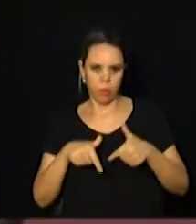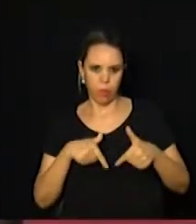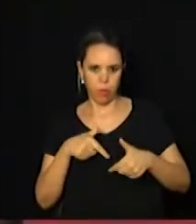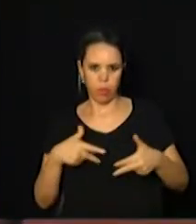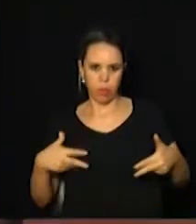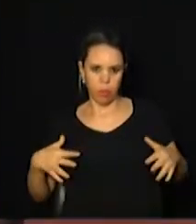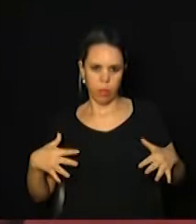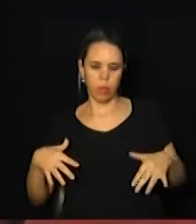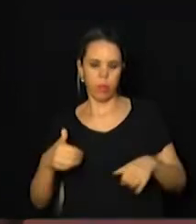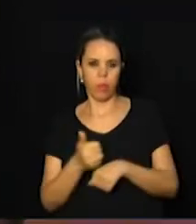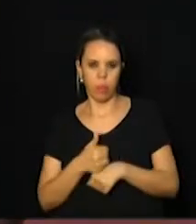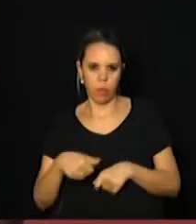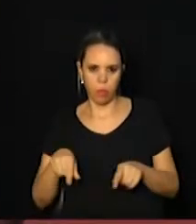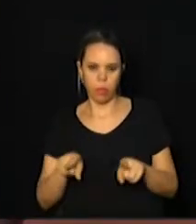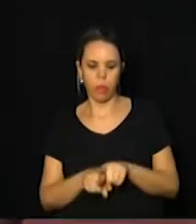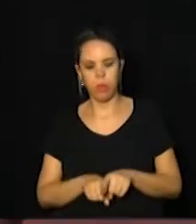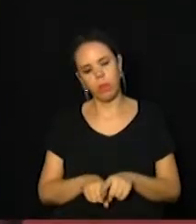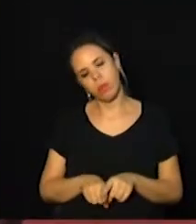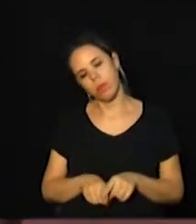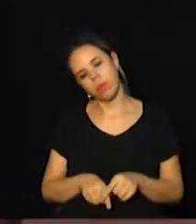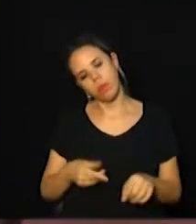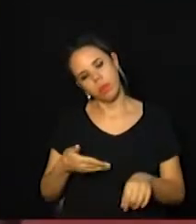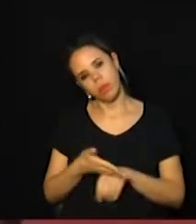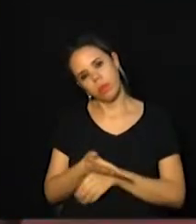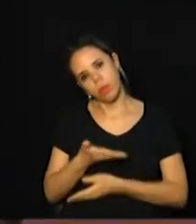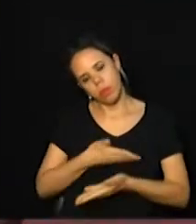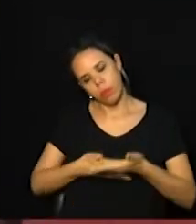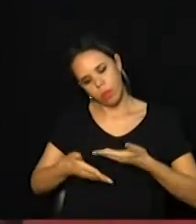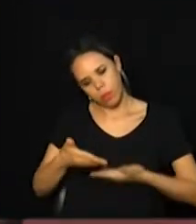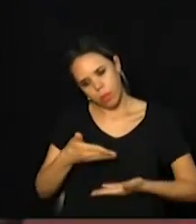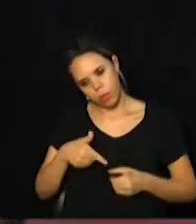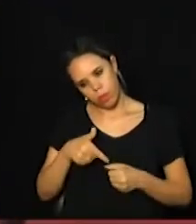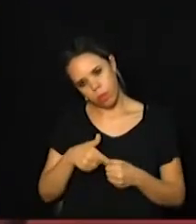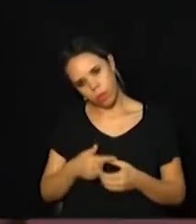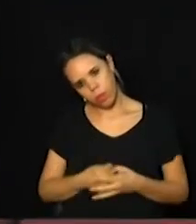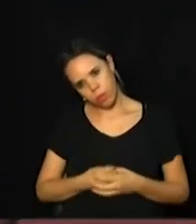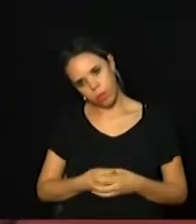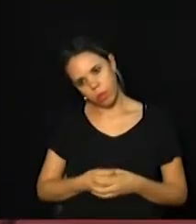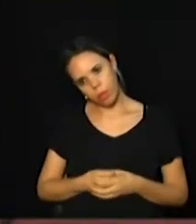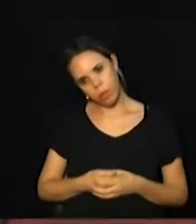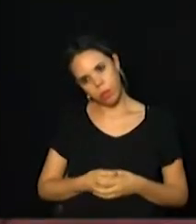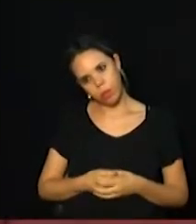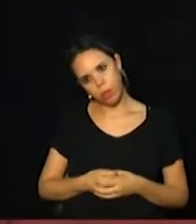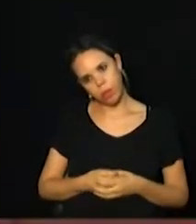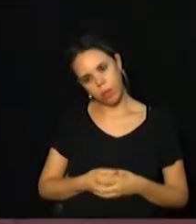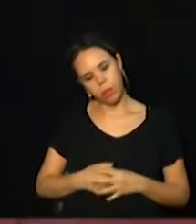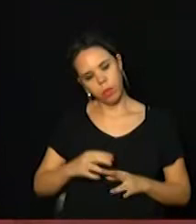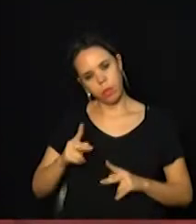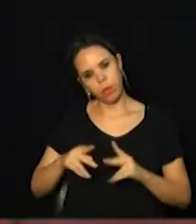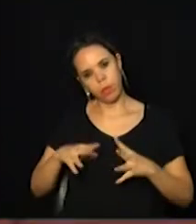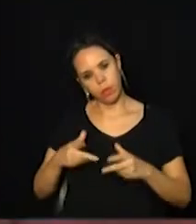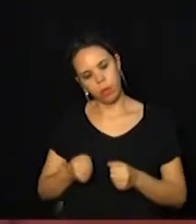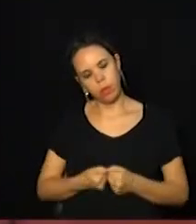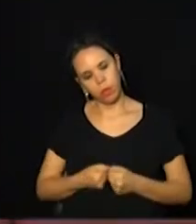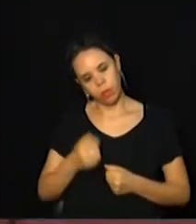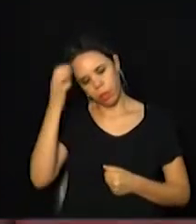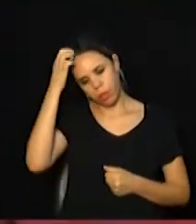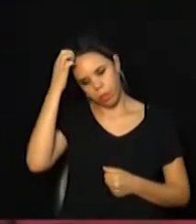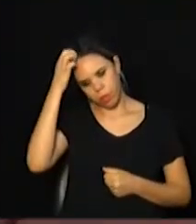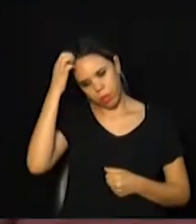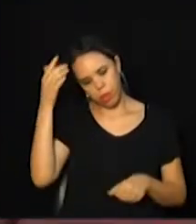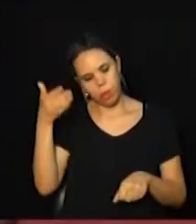de outra áreas também envolvido no posto de gasolina e todo mundo que está